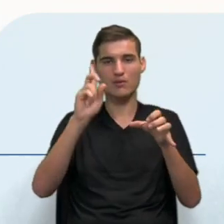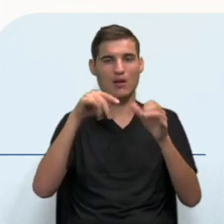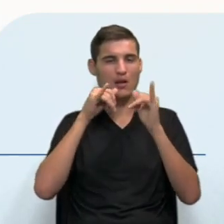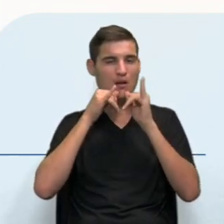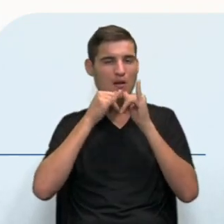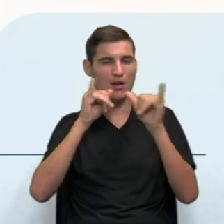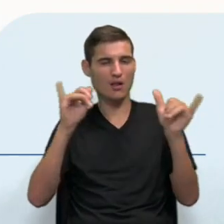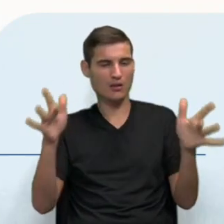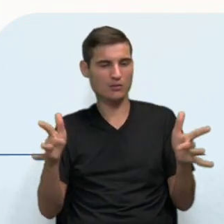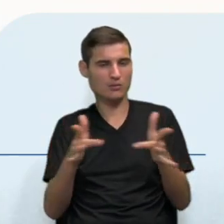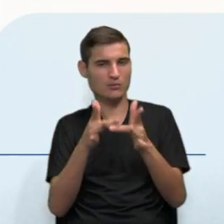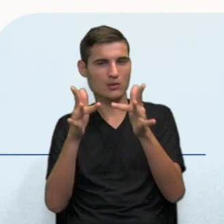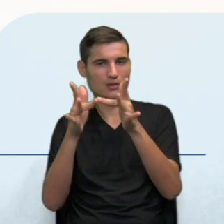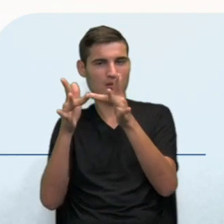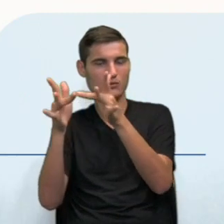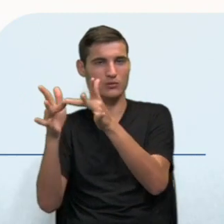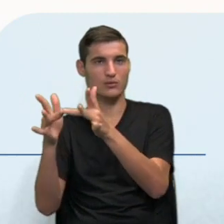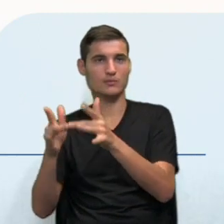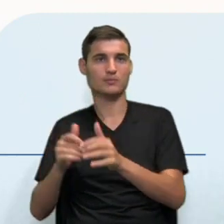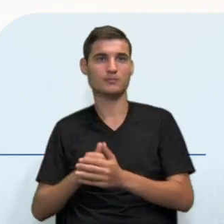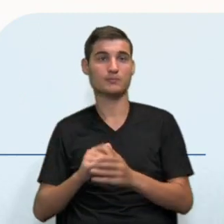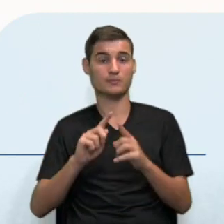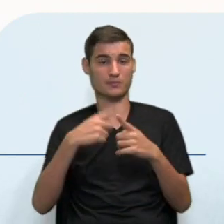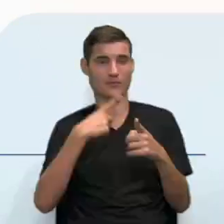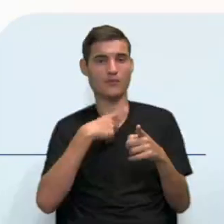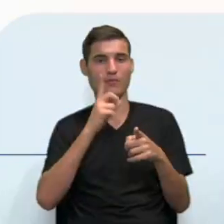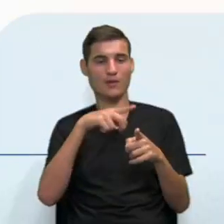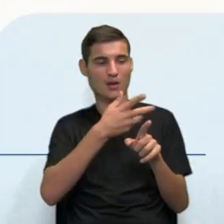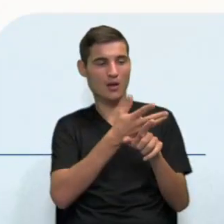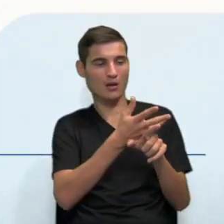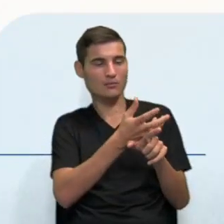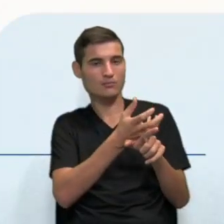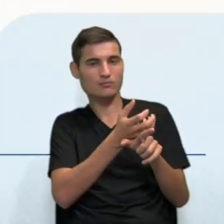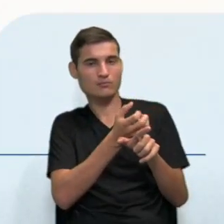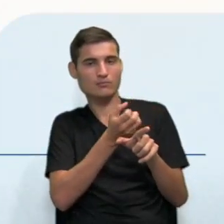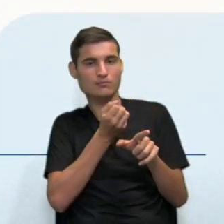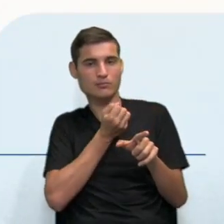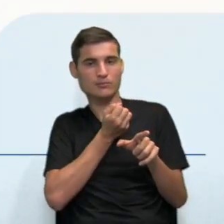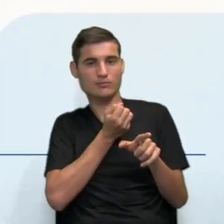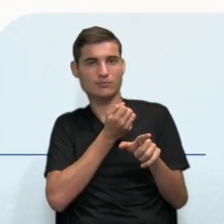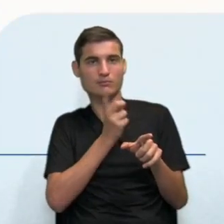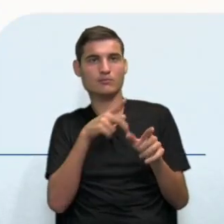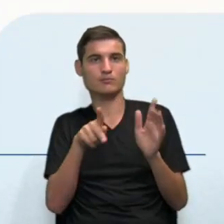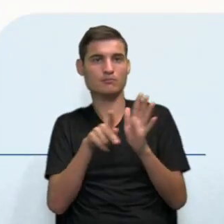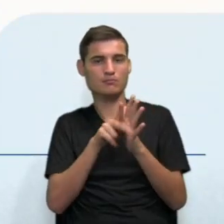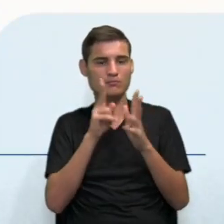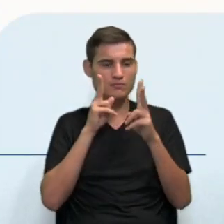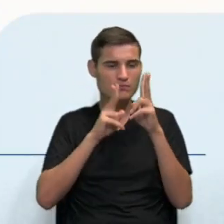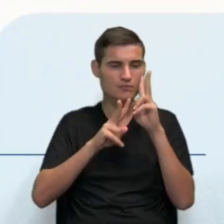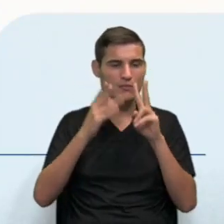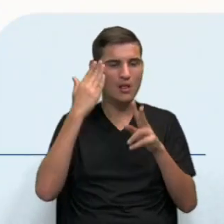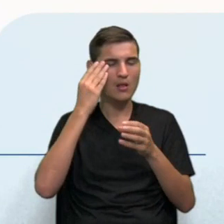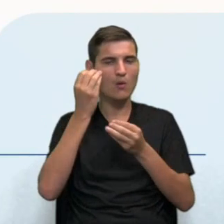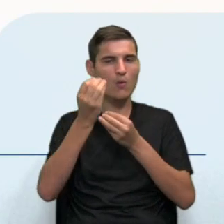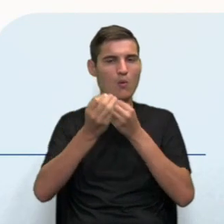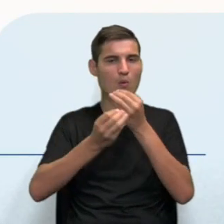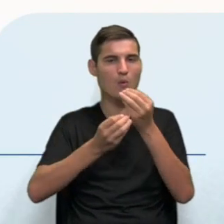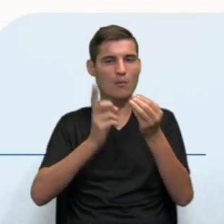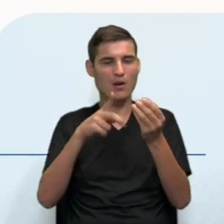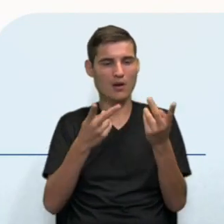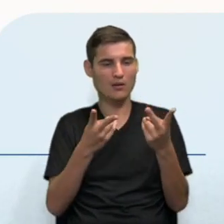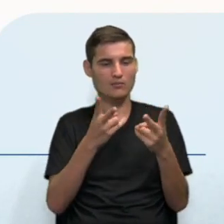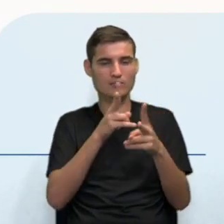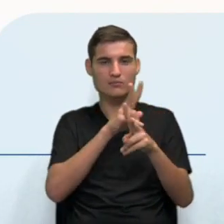eletromagnéticas. Depois ocorre, então, a recepção, a decodificação e recuperação. Ocorre o processo inverso